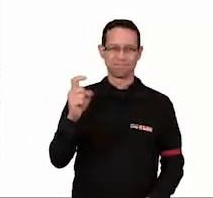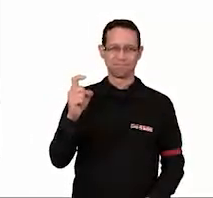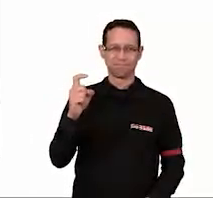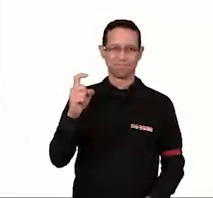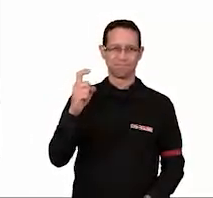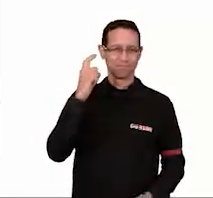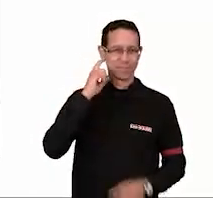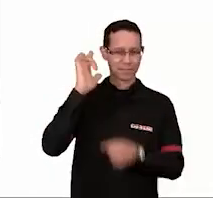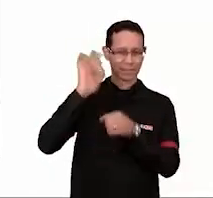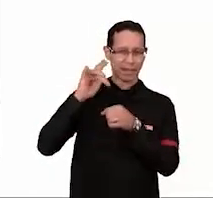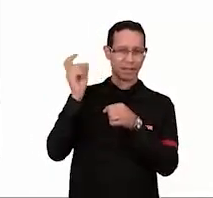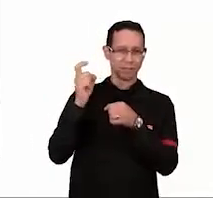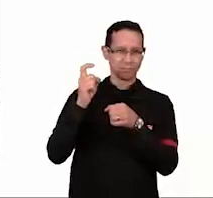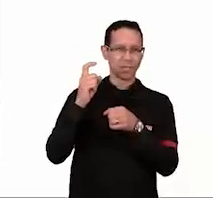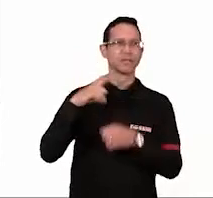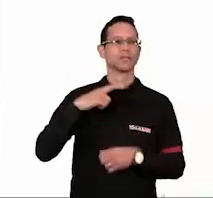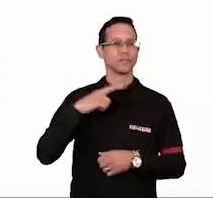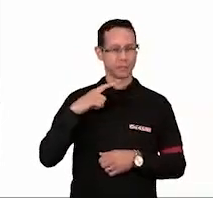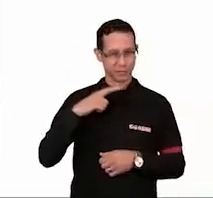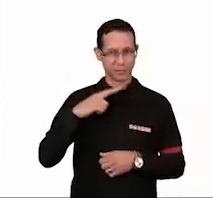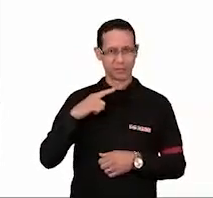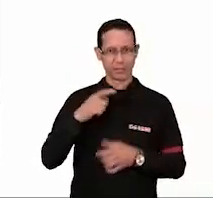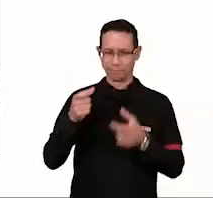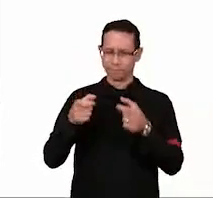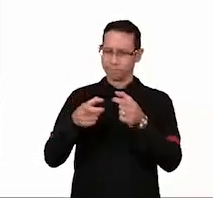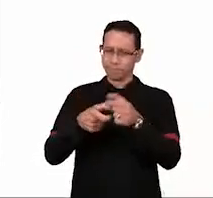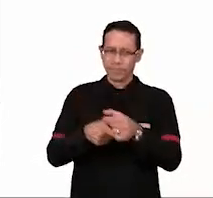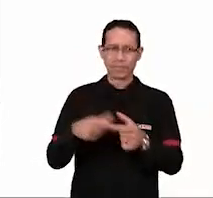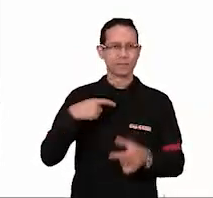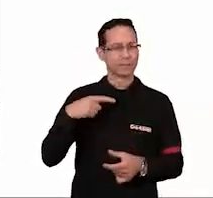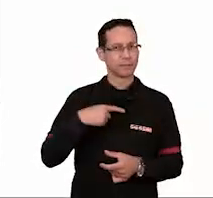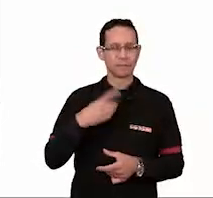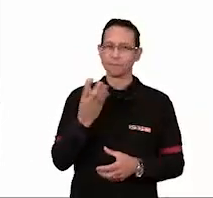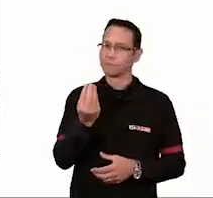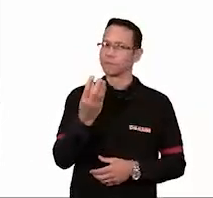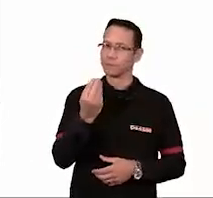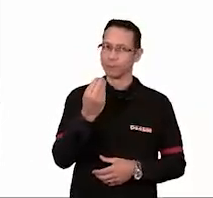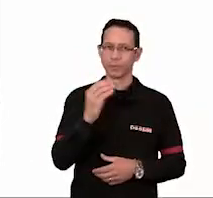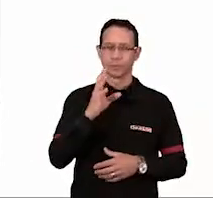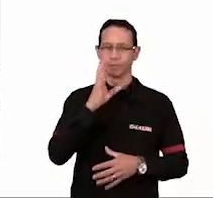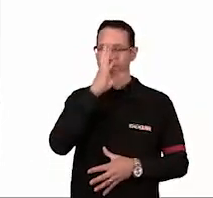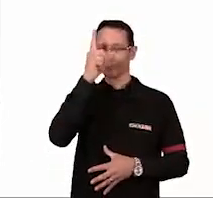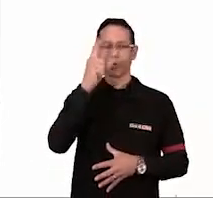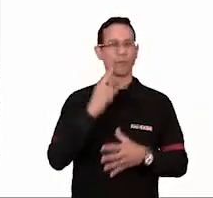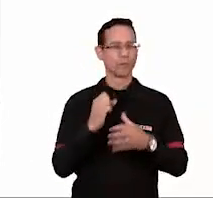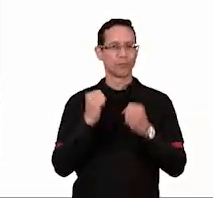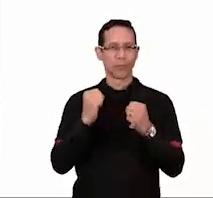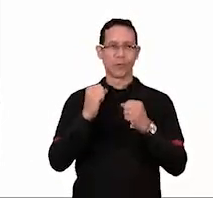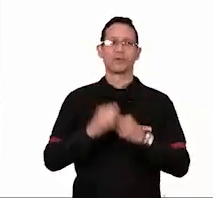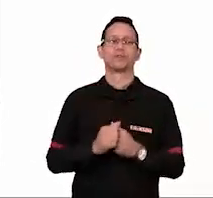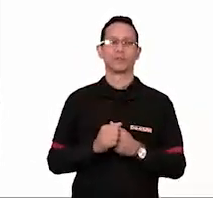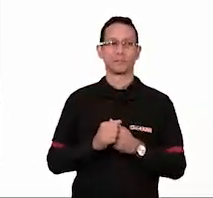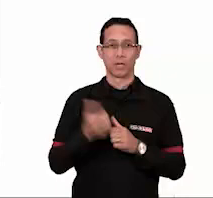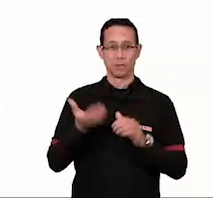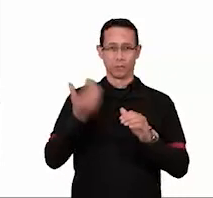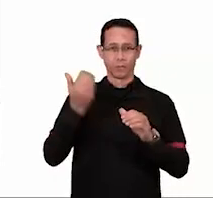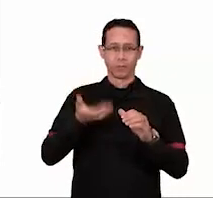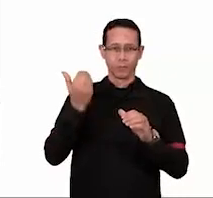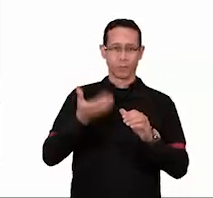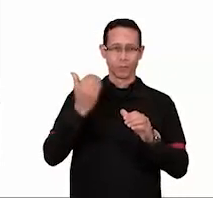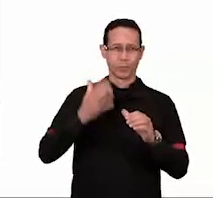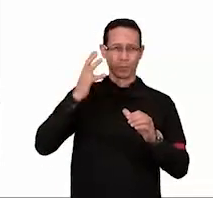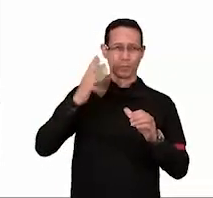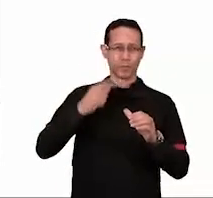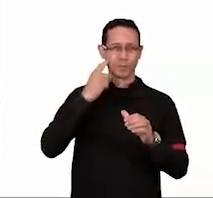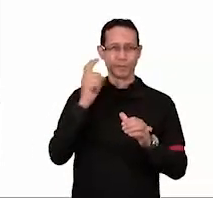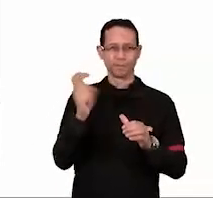se eu não me engano, era um cocker, que tinha uma estenose absurda ao final do horizontal, né? E quando a gente começa a lavar, você vê que o